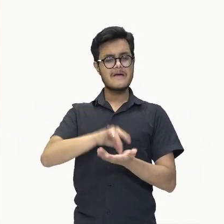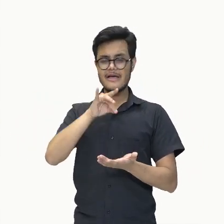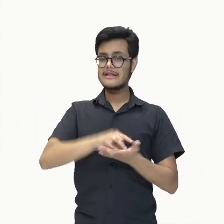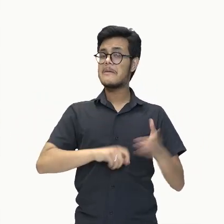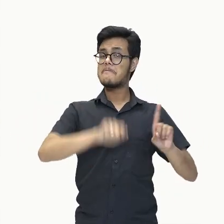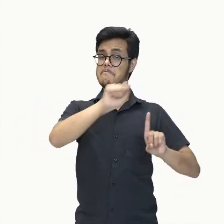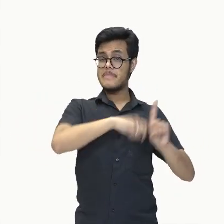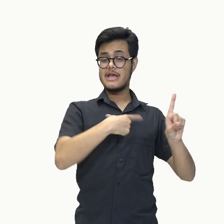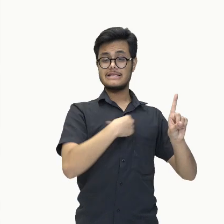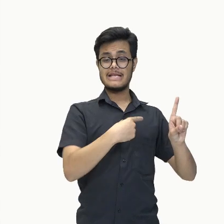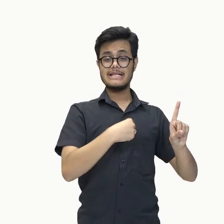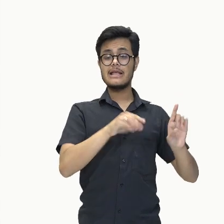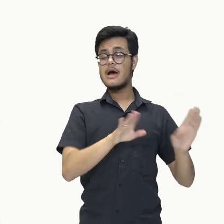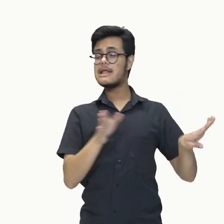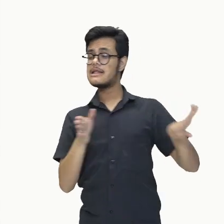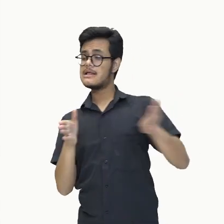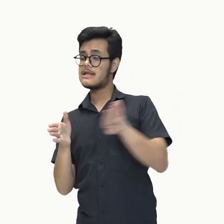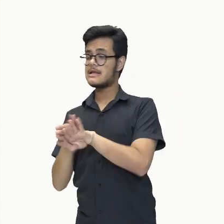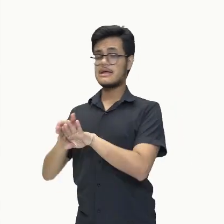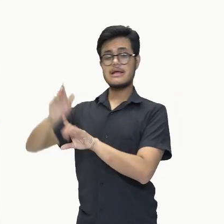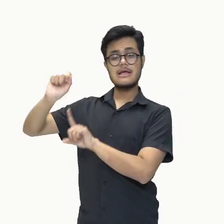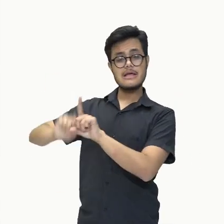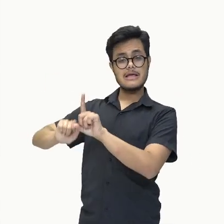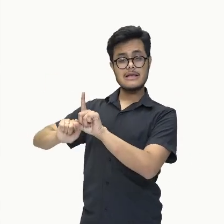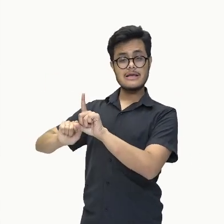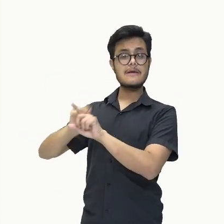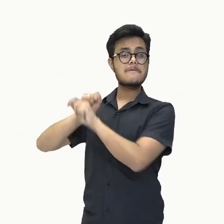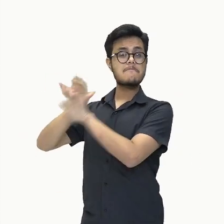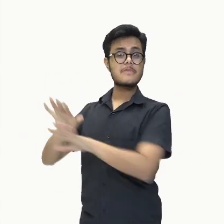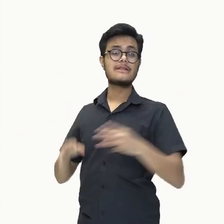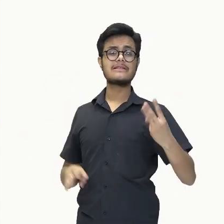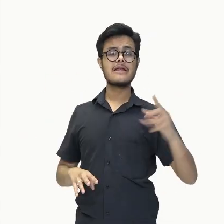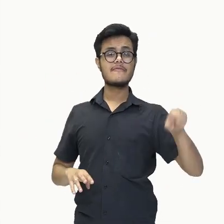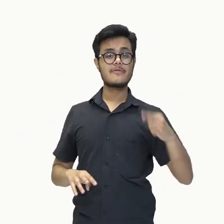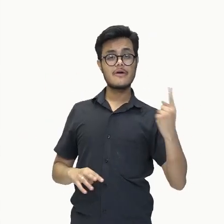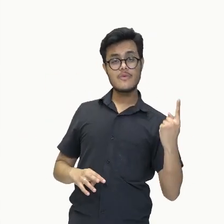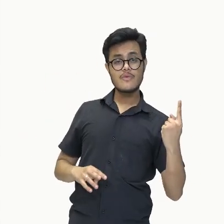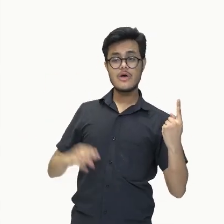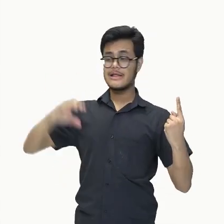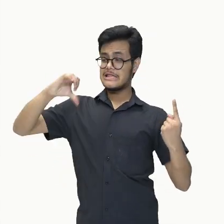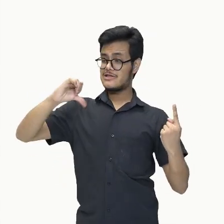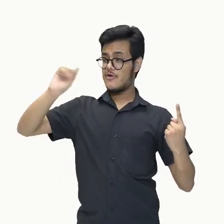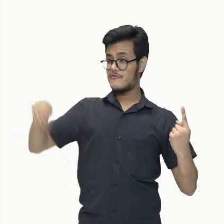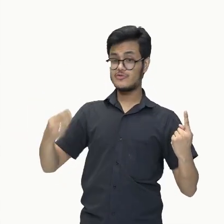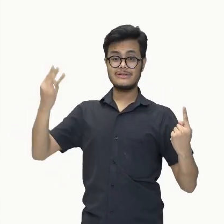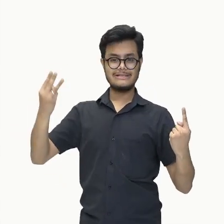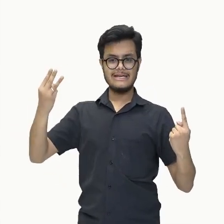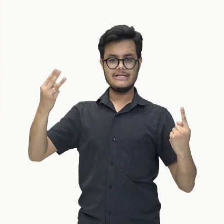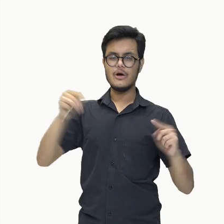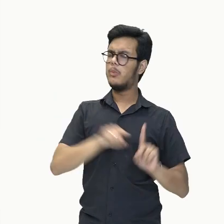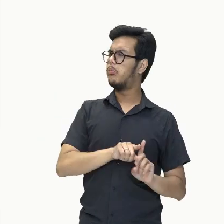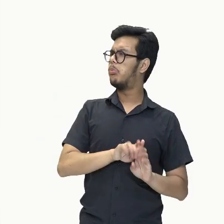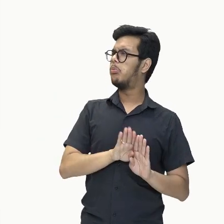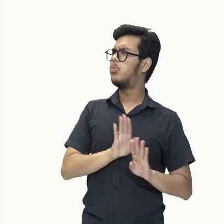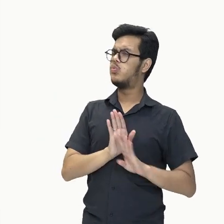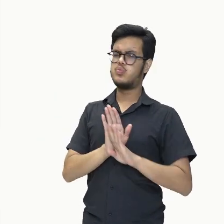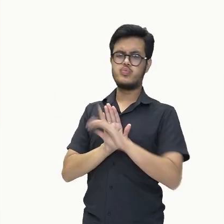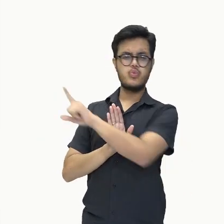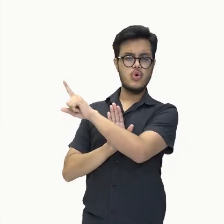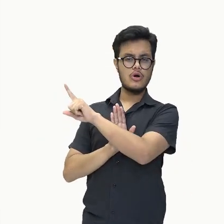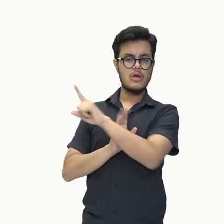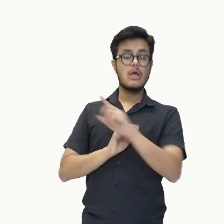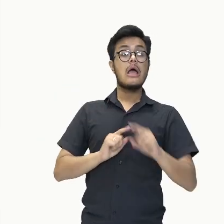agosto para setembro, Saiu de 3,1% para 9,3%. Isso em um mês.